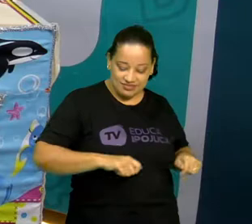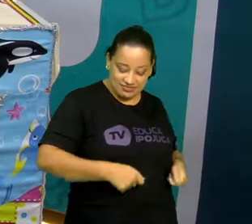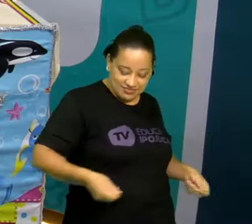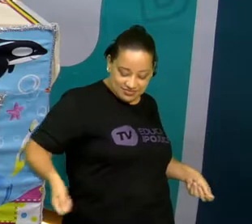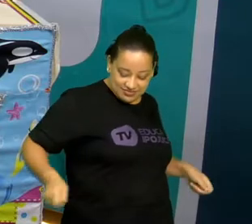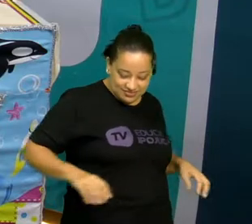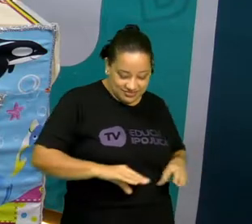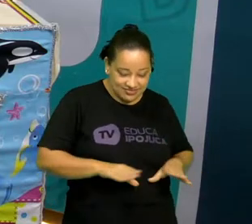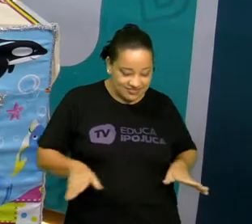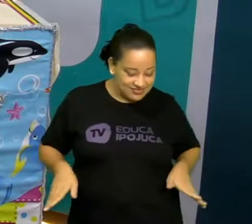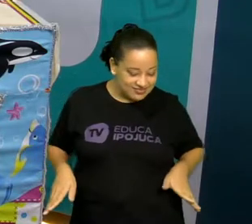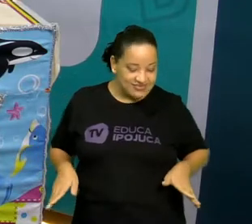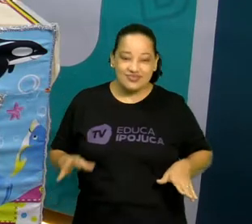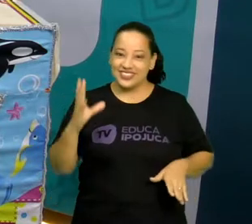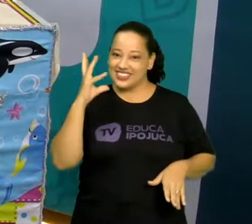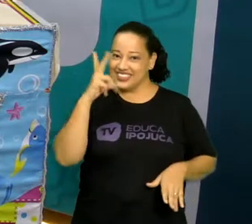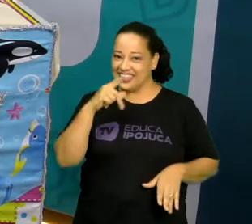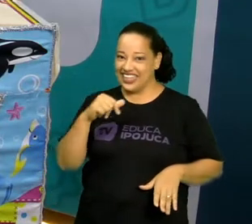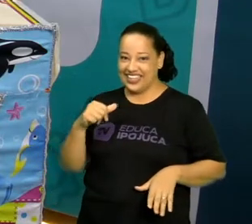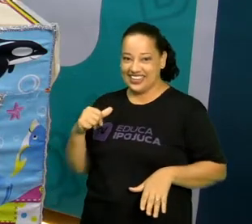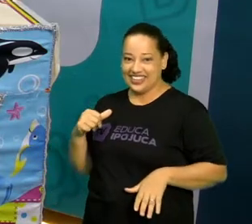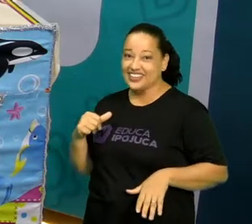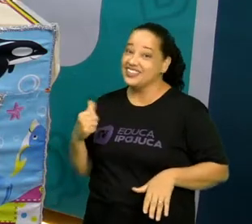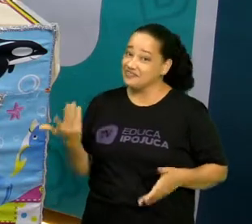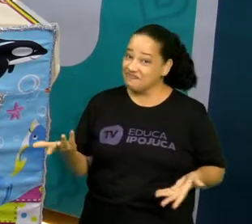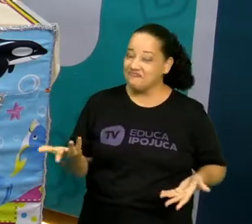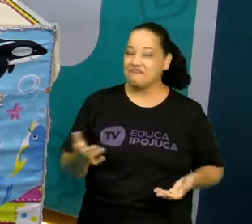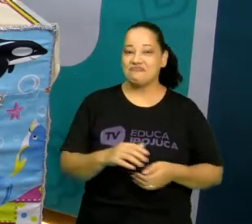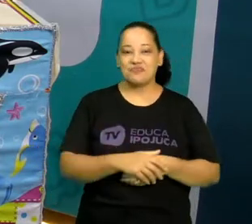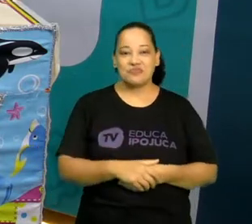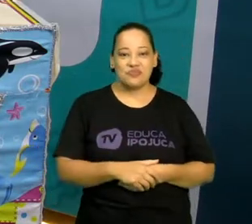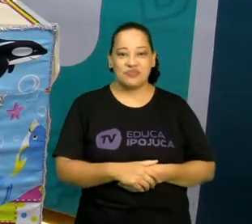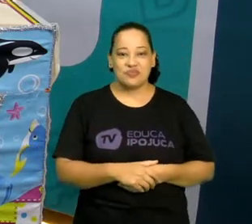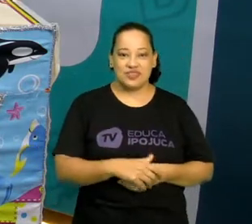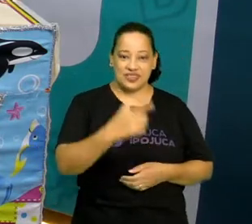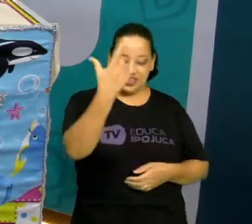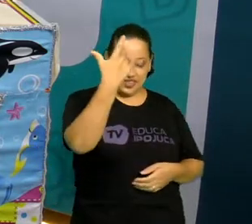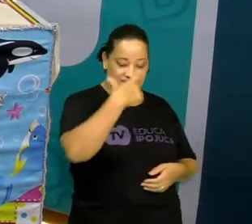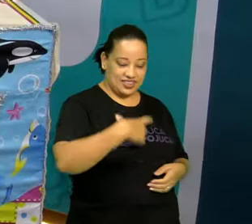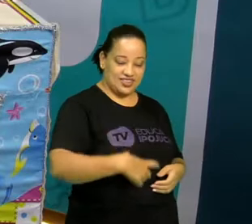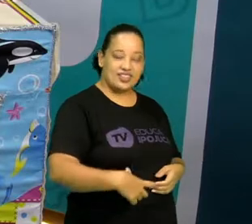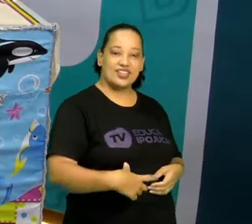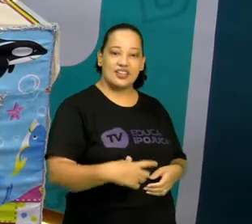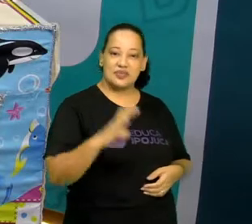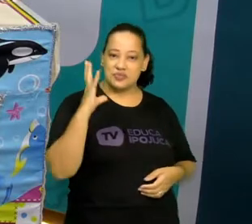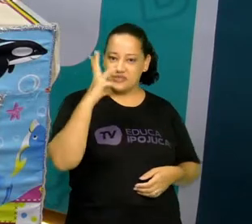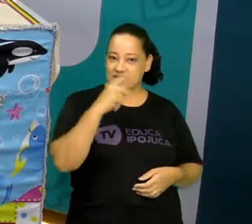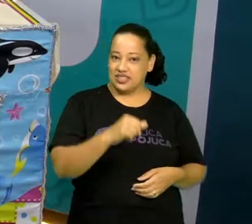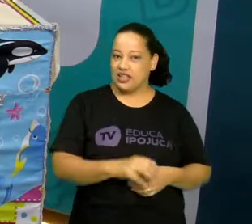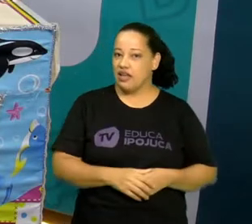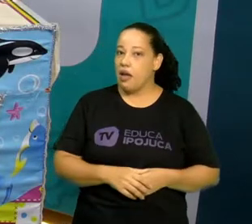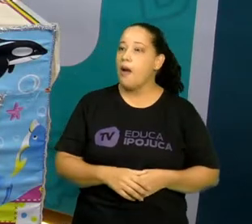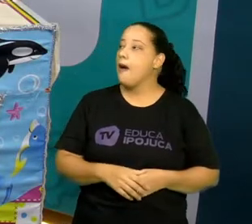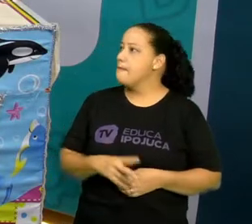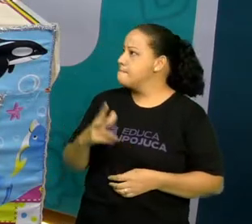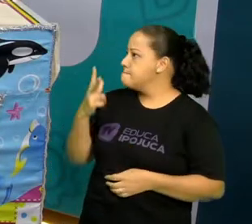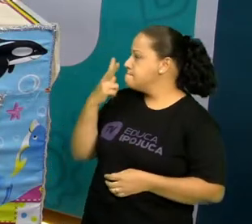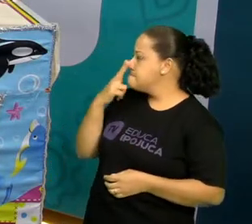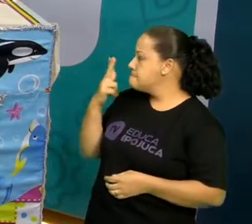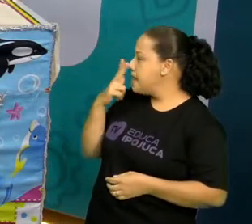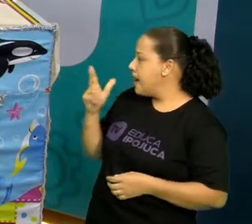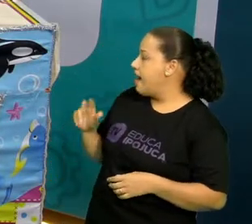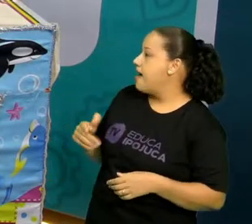tão bonita, crianças. Não é isso? Tá parecendo a princesa da Bela e a Fera.